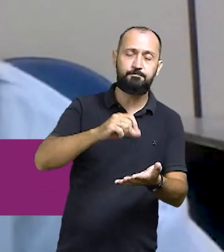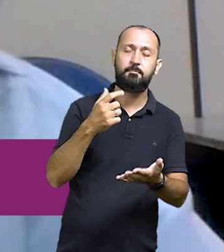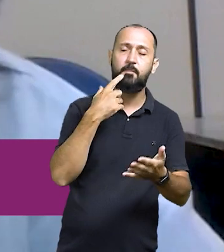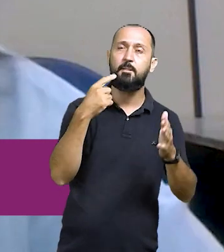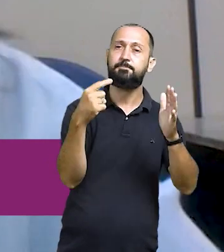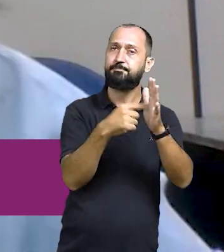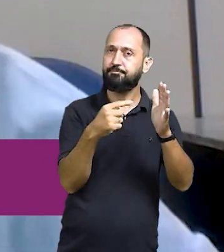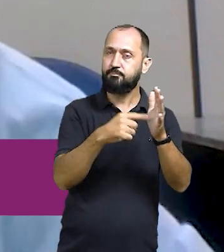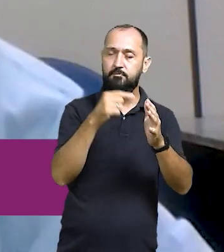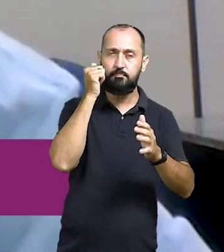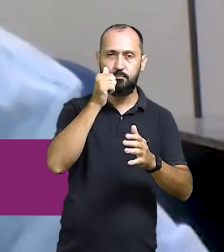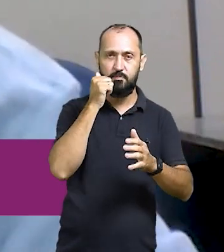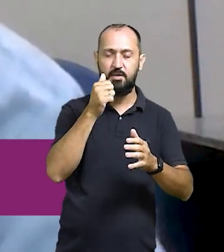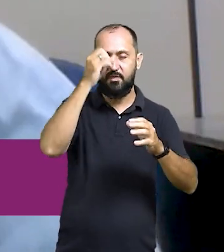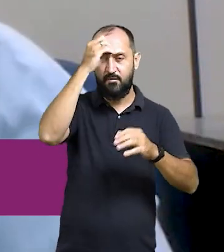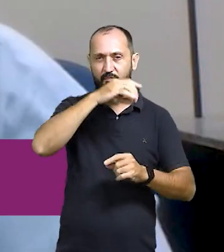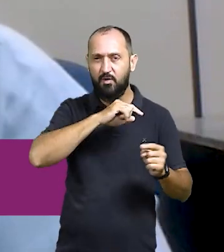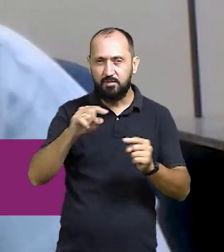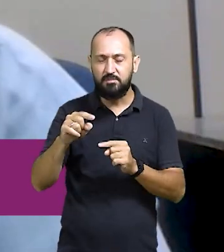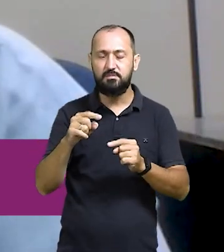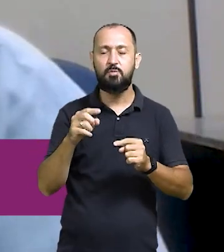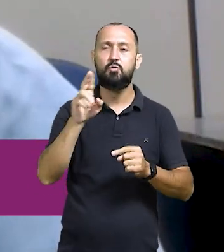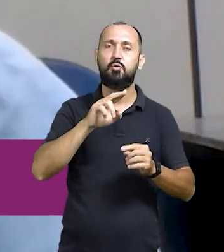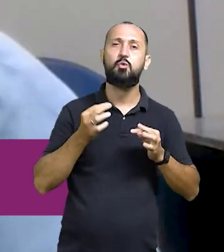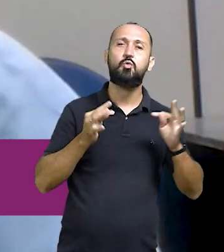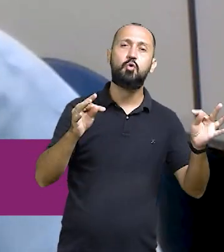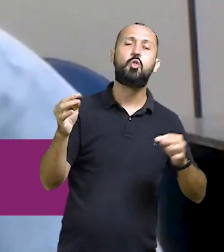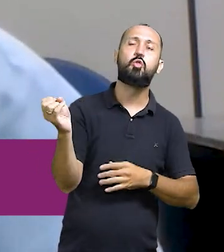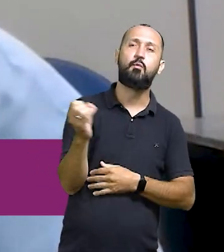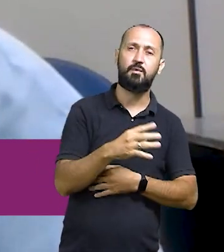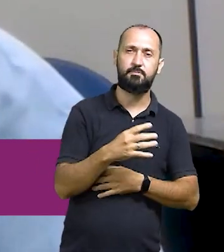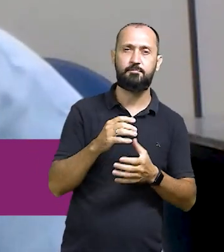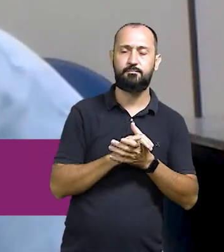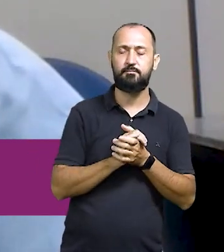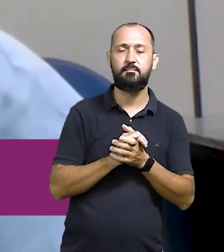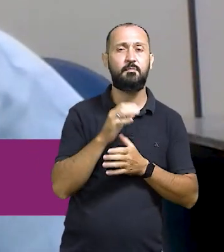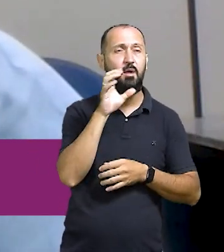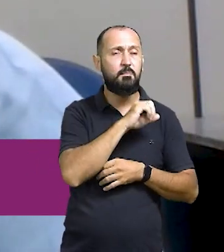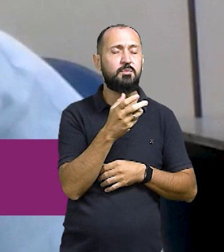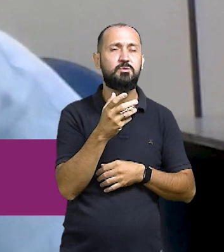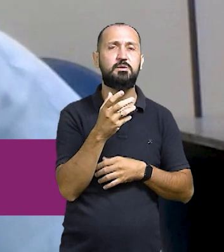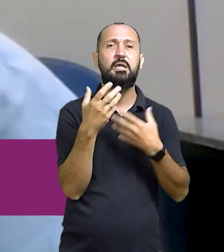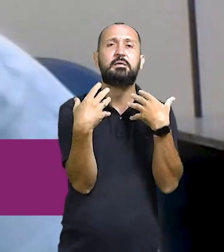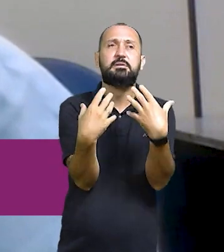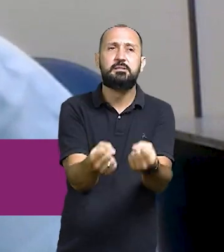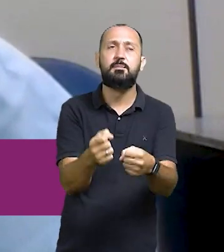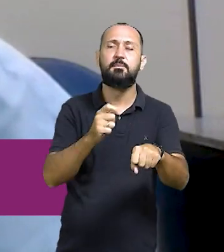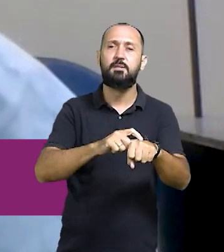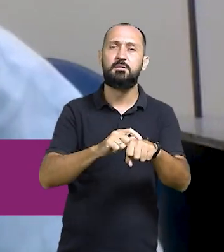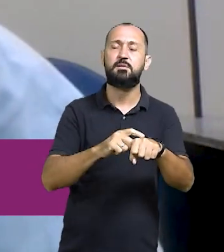tentado ter ideias. Então, por exemplo, nós temos o Instagram da Secretaria da Cidadania.